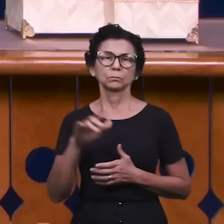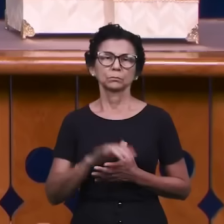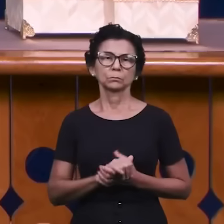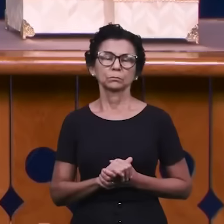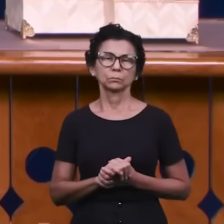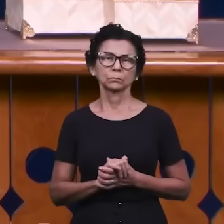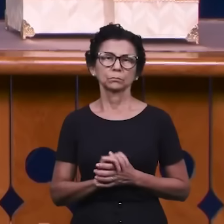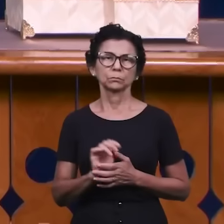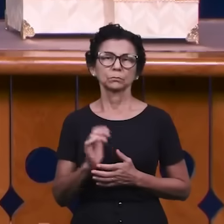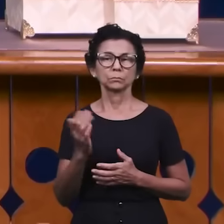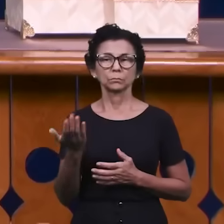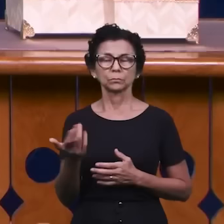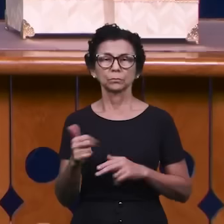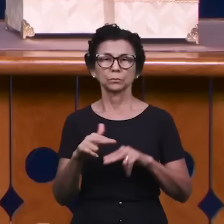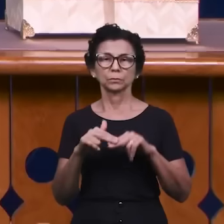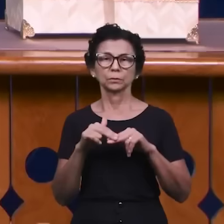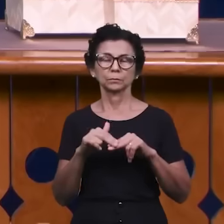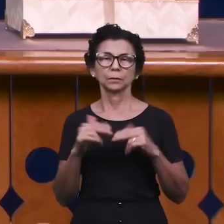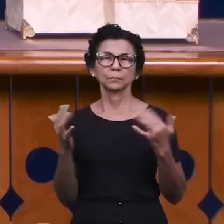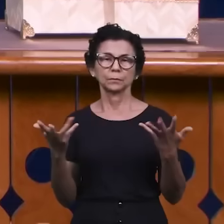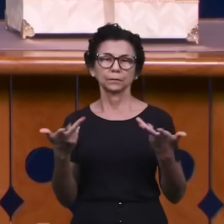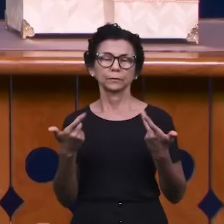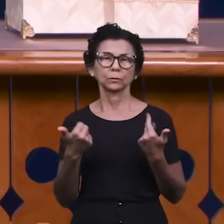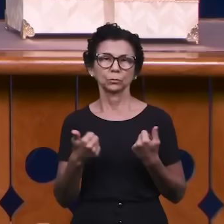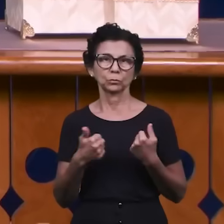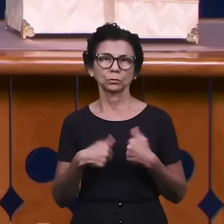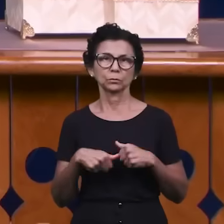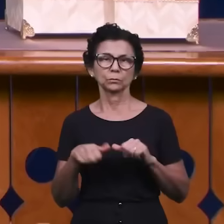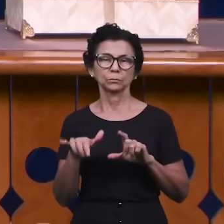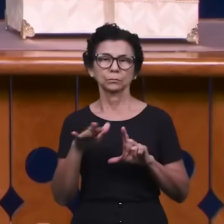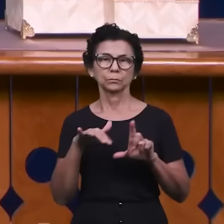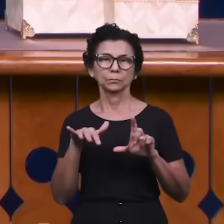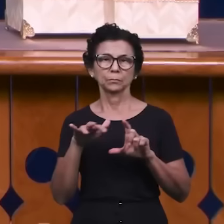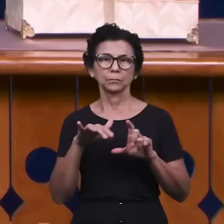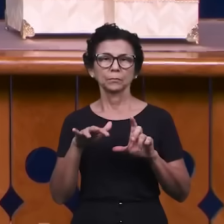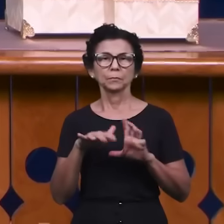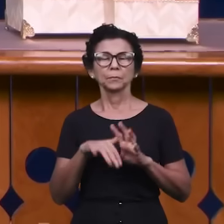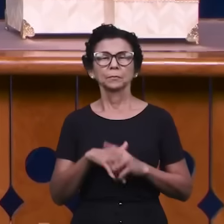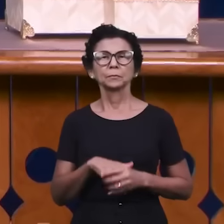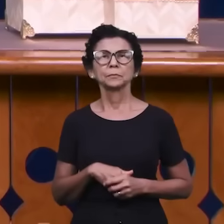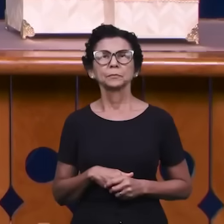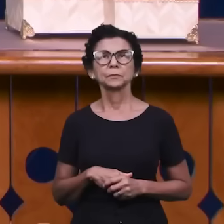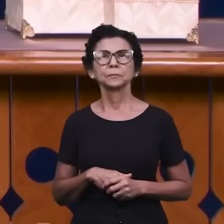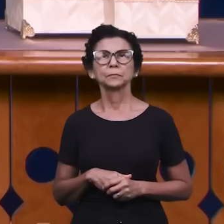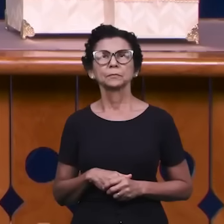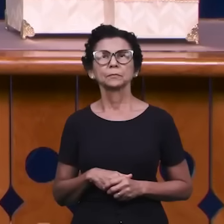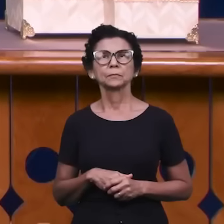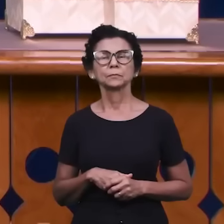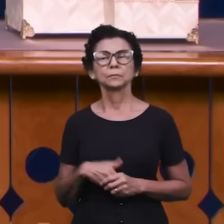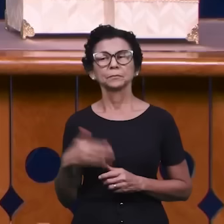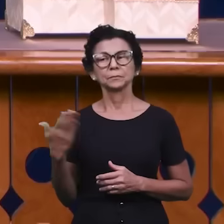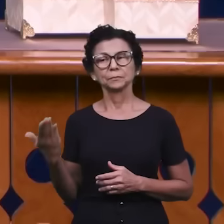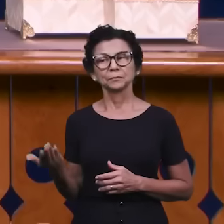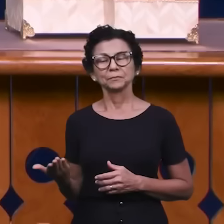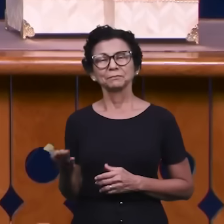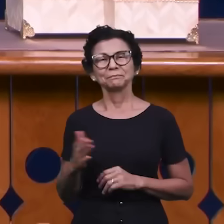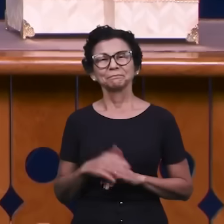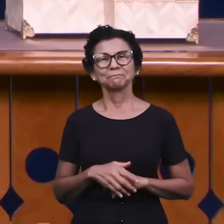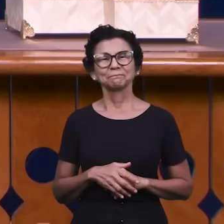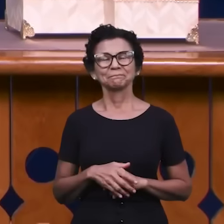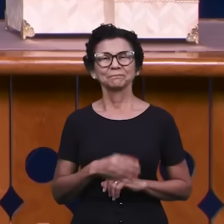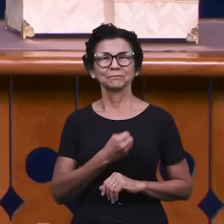ferramenta maravilhosa que são as nossas plataformas digitais. Por fim, nós temos o